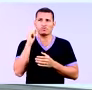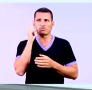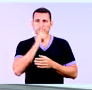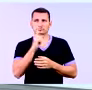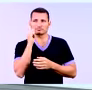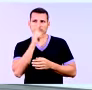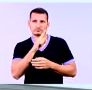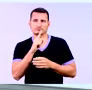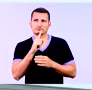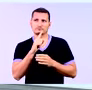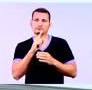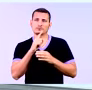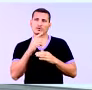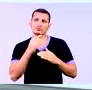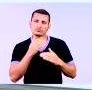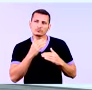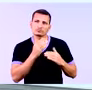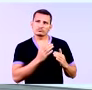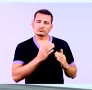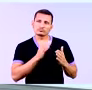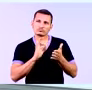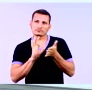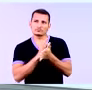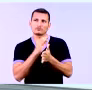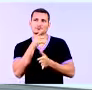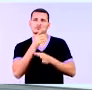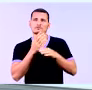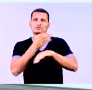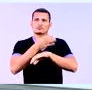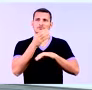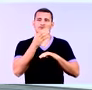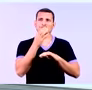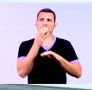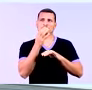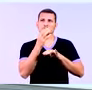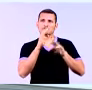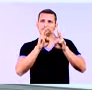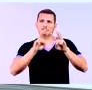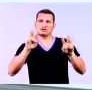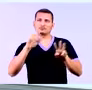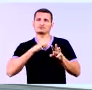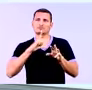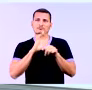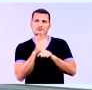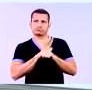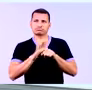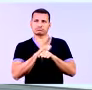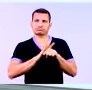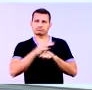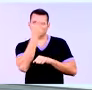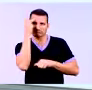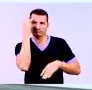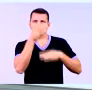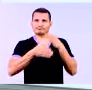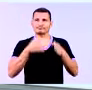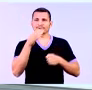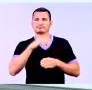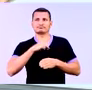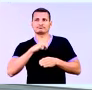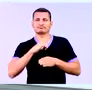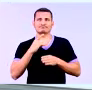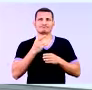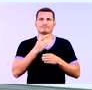processo de inscrição, né? Você acessa o site, mas o site é muito congestionado, está muito congestionado, são